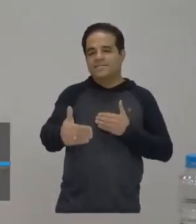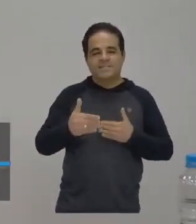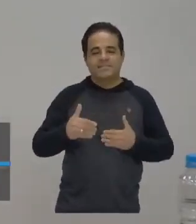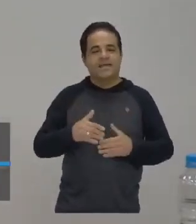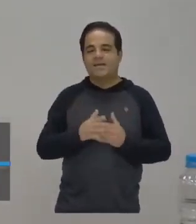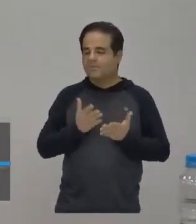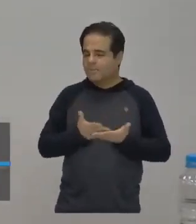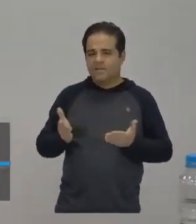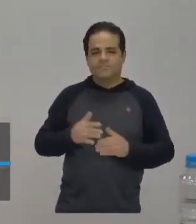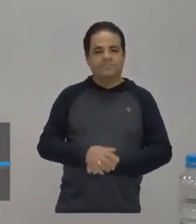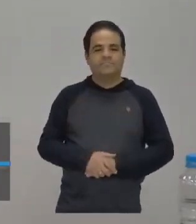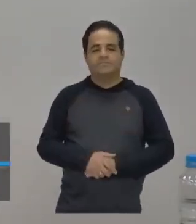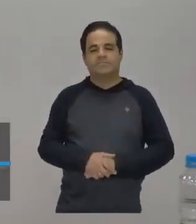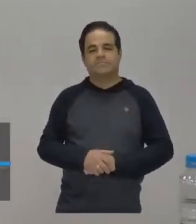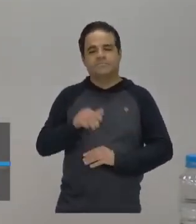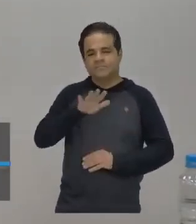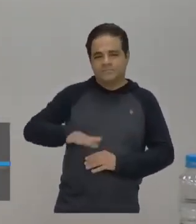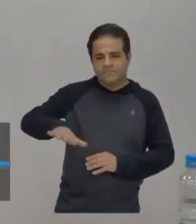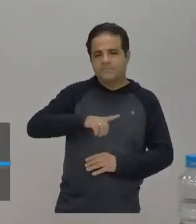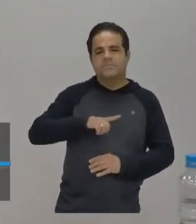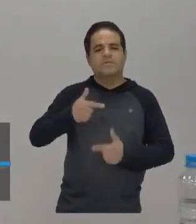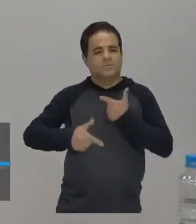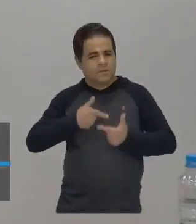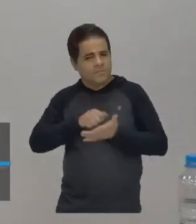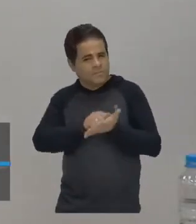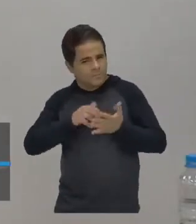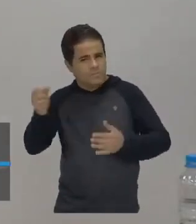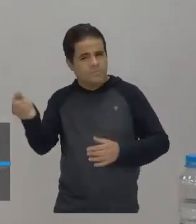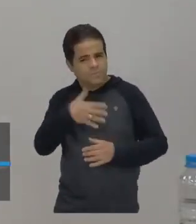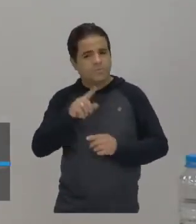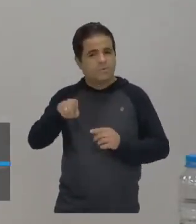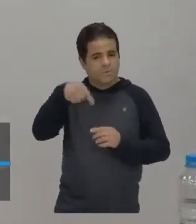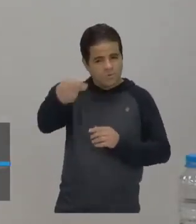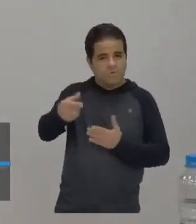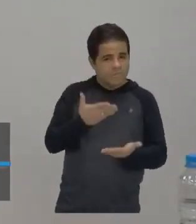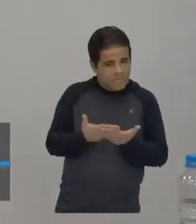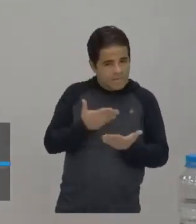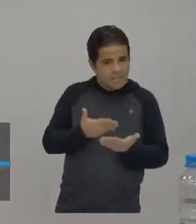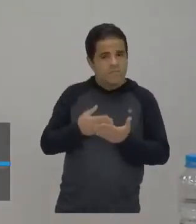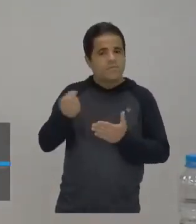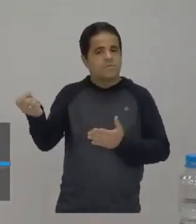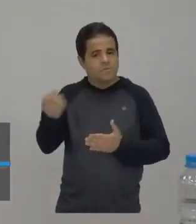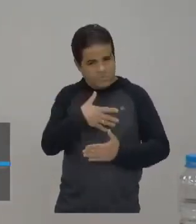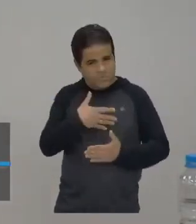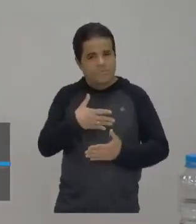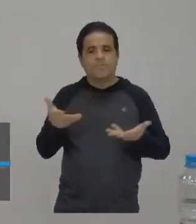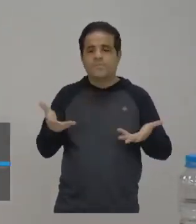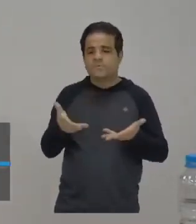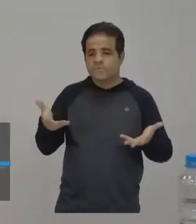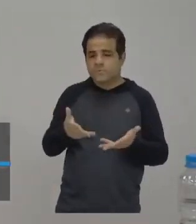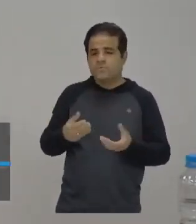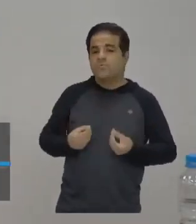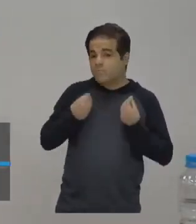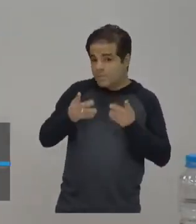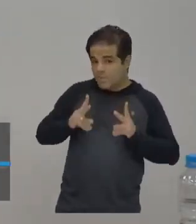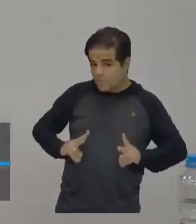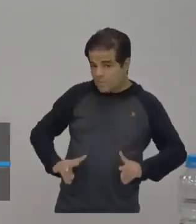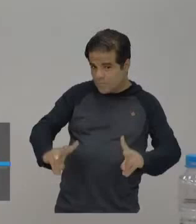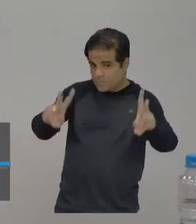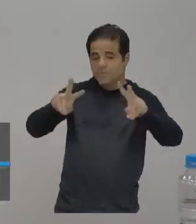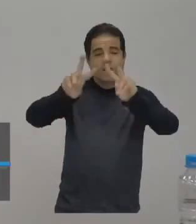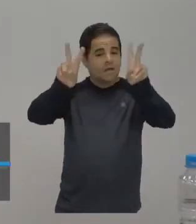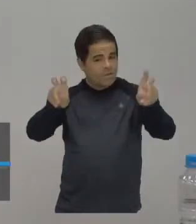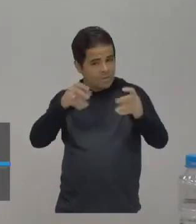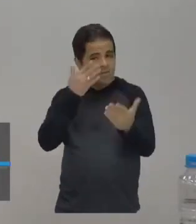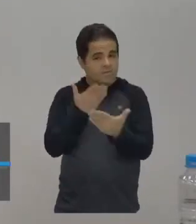tarefas serão sempre novas. Então, hoje tem uma tarefa nova, na próxima aula tem uma tarefa nova, mas hoje vamos dar continuidade ao que